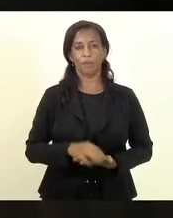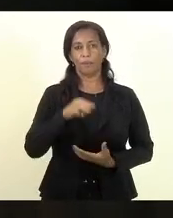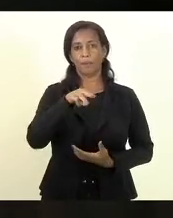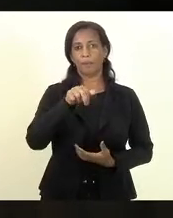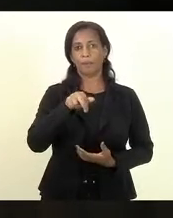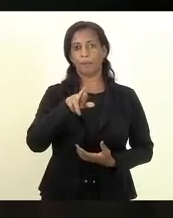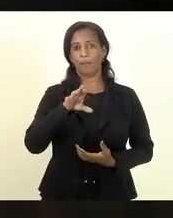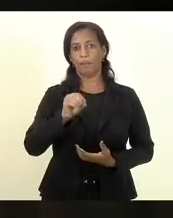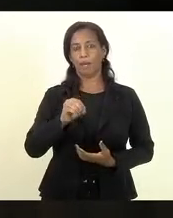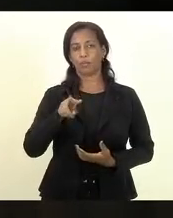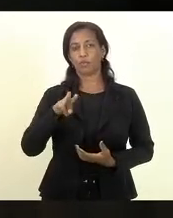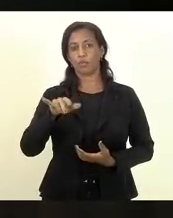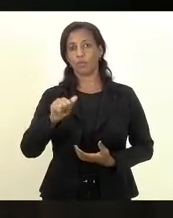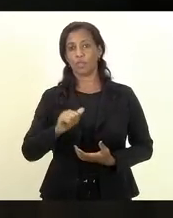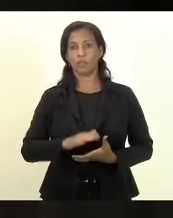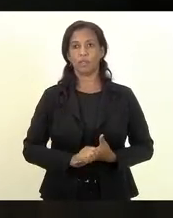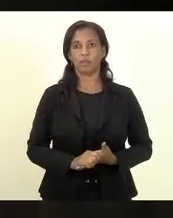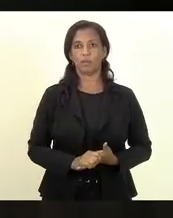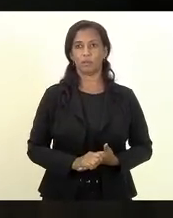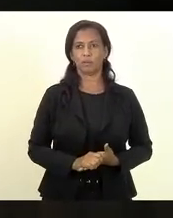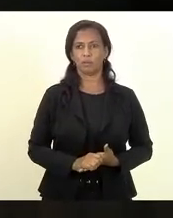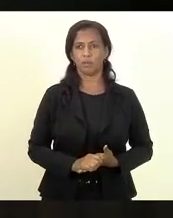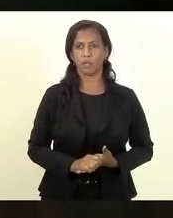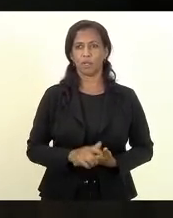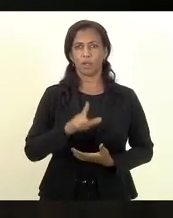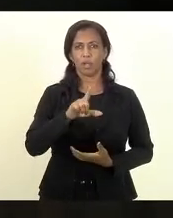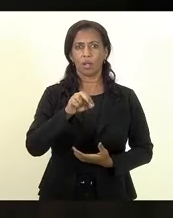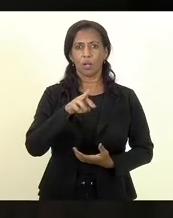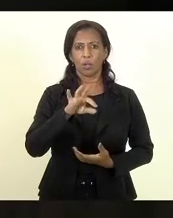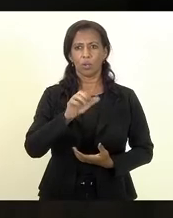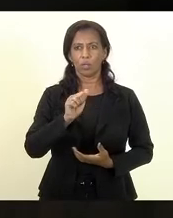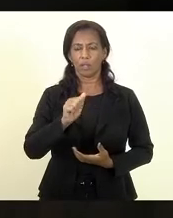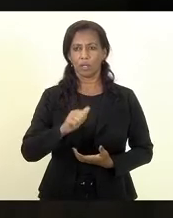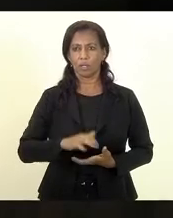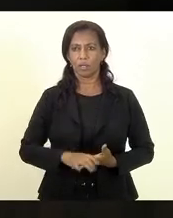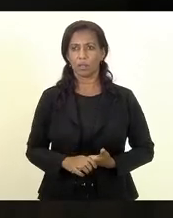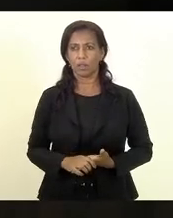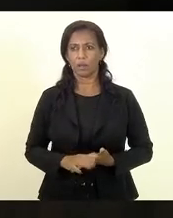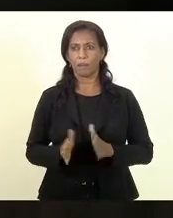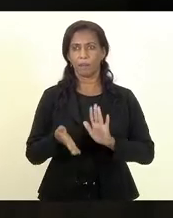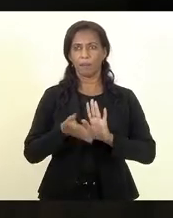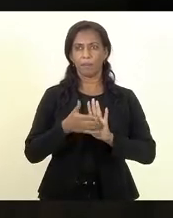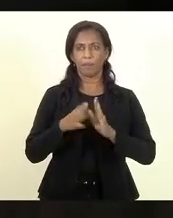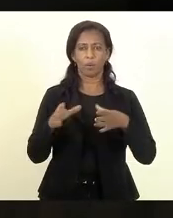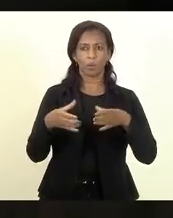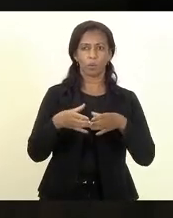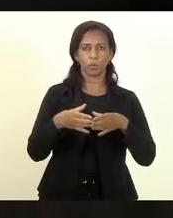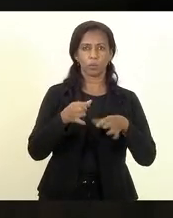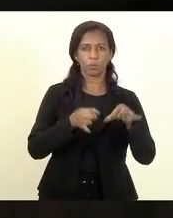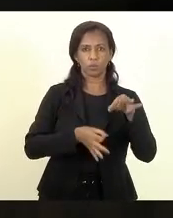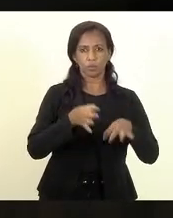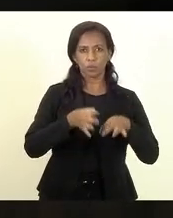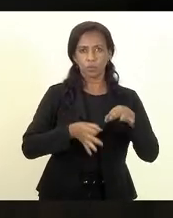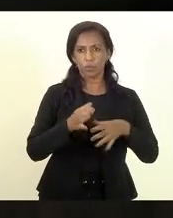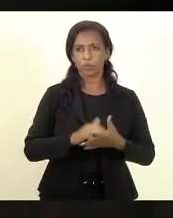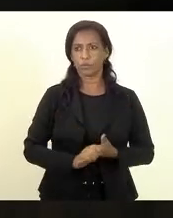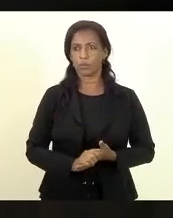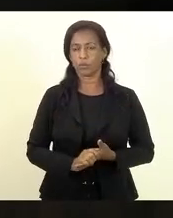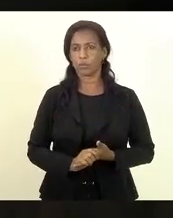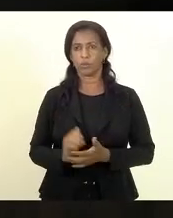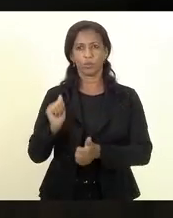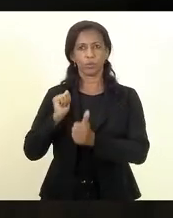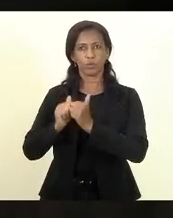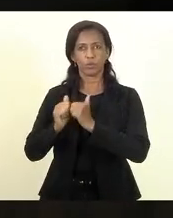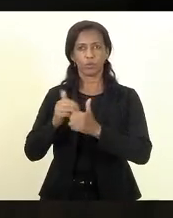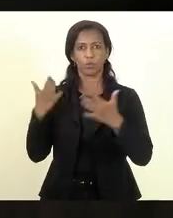o Conselho Superior da Loterj, Loteria do Estado do Rio de Janeiro e da Outras Providências. Pendendo de pareceres das comissões de Constituição e Justiça, Esporte e Lazer, de